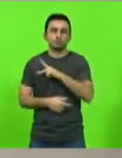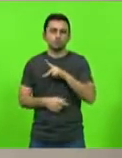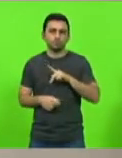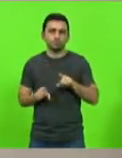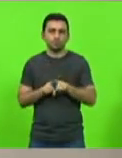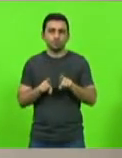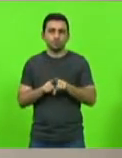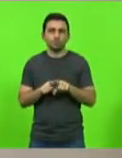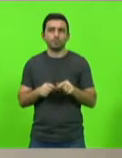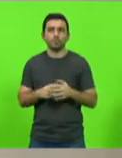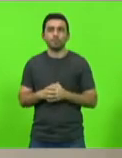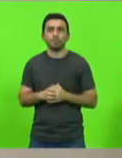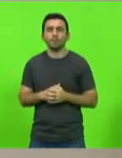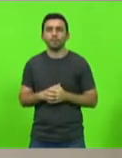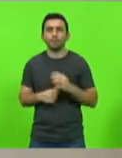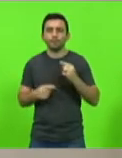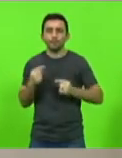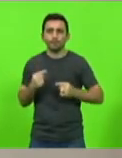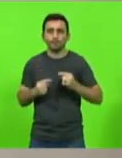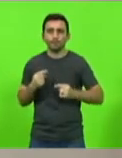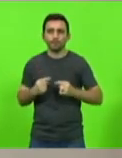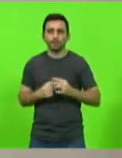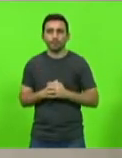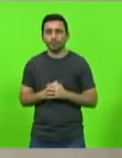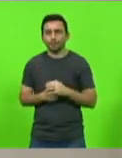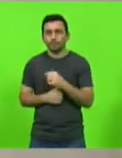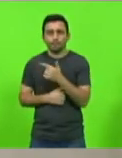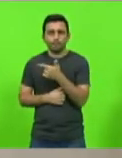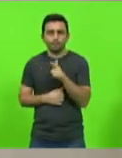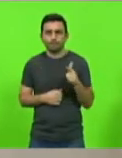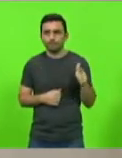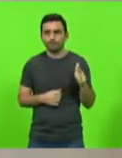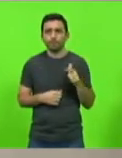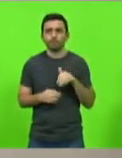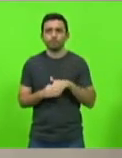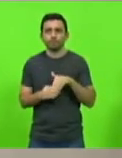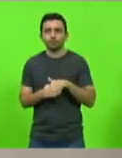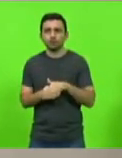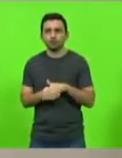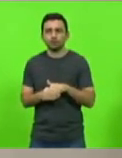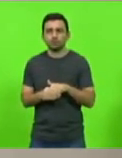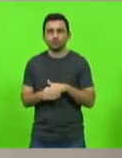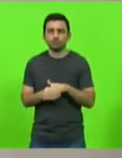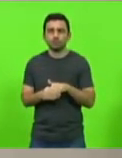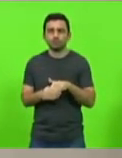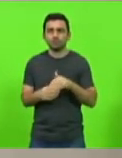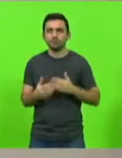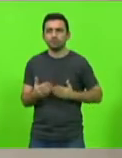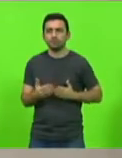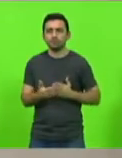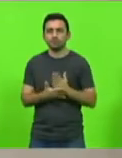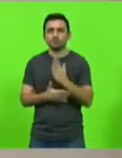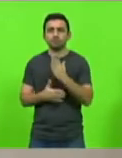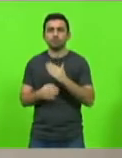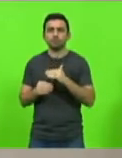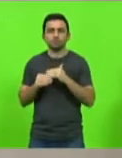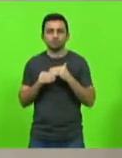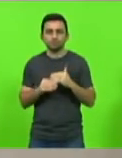Em discussão. Não havendo quem queira discutir, em votação. Deputados que aprovam, permaneça como se encontra.